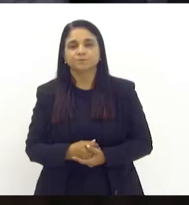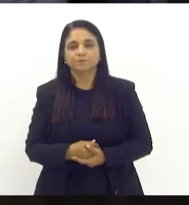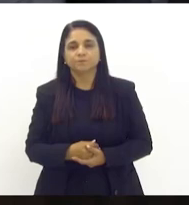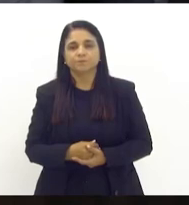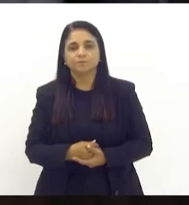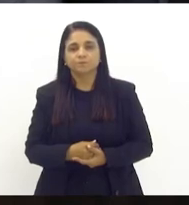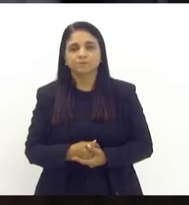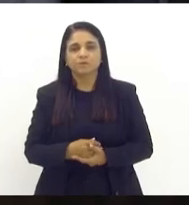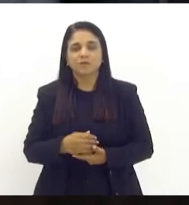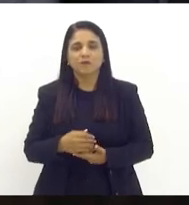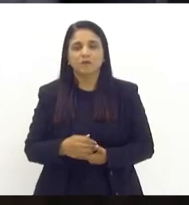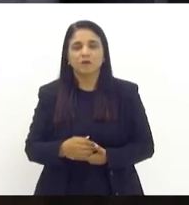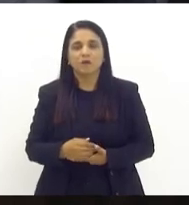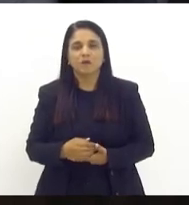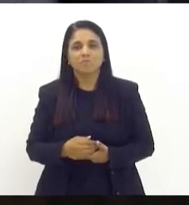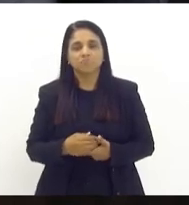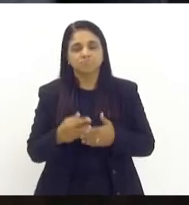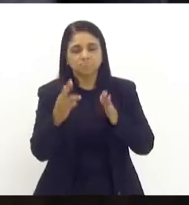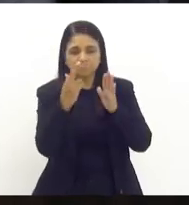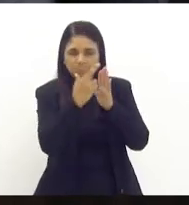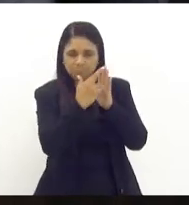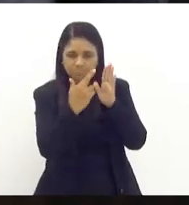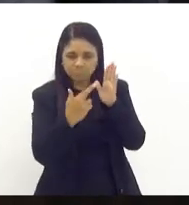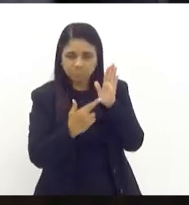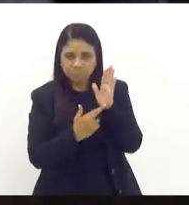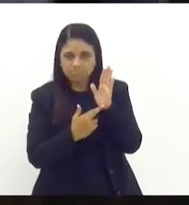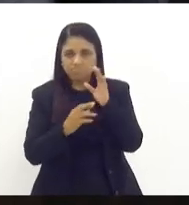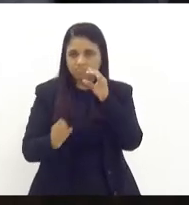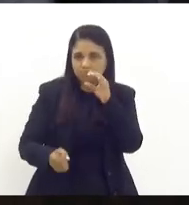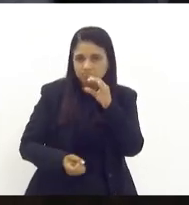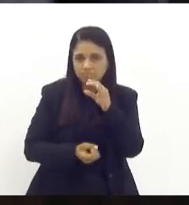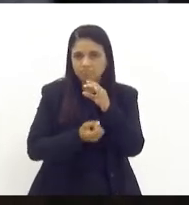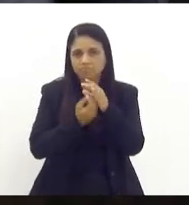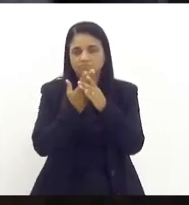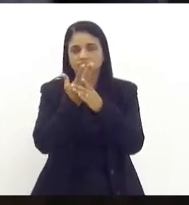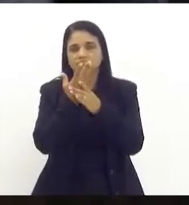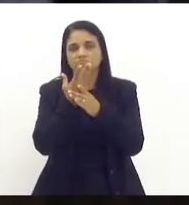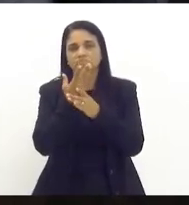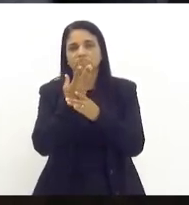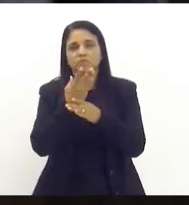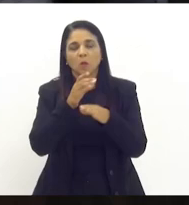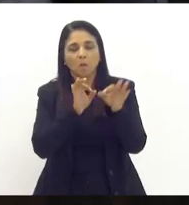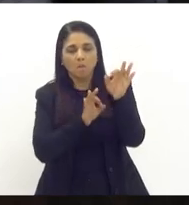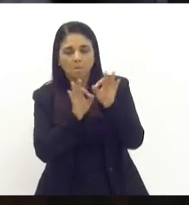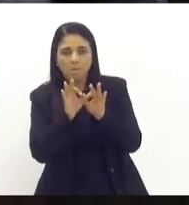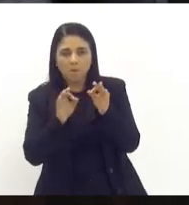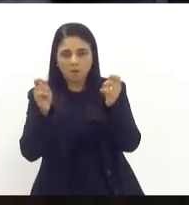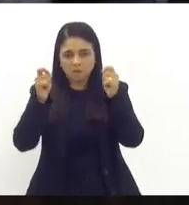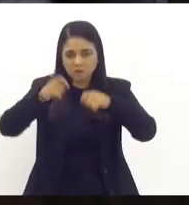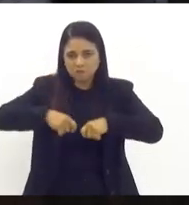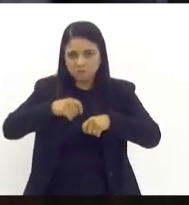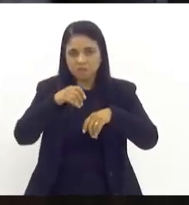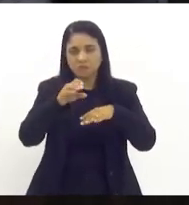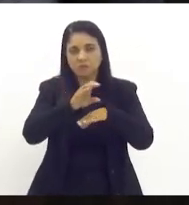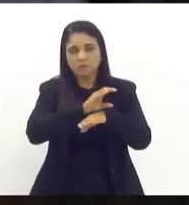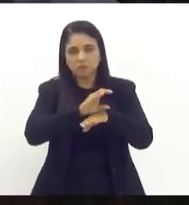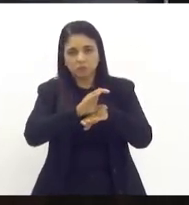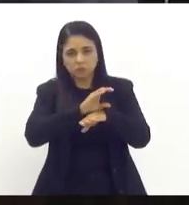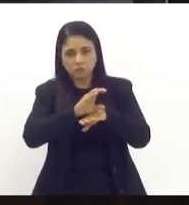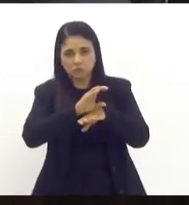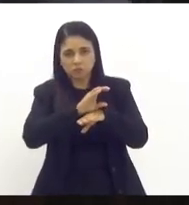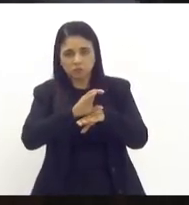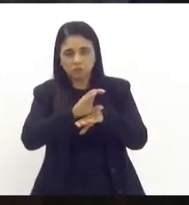adotar as medidas necessárias para a criação de um programa de capacitação e